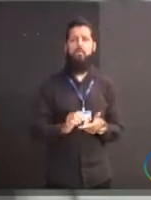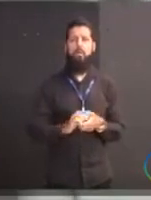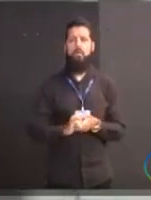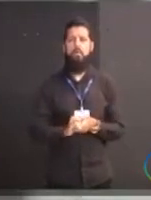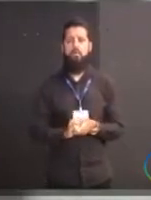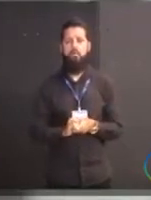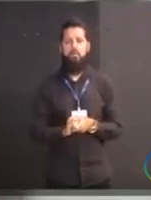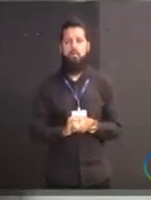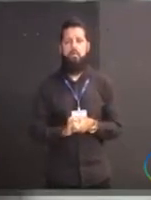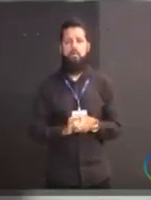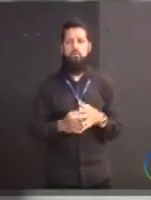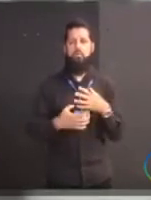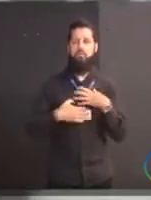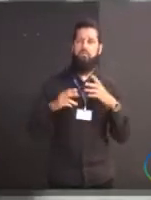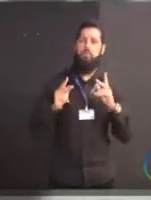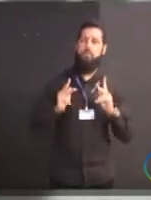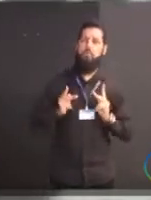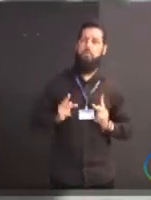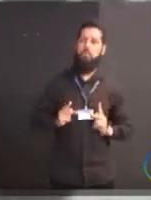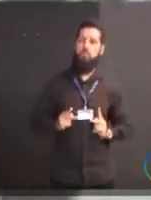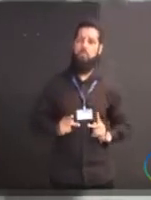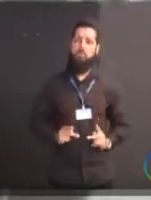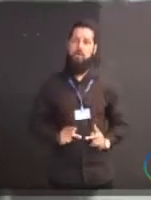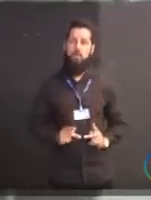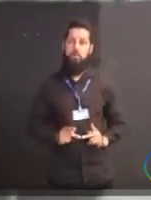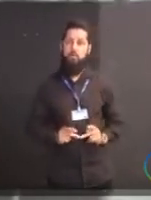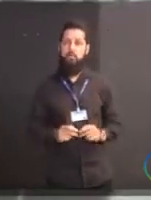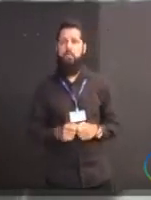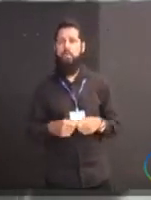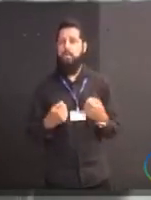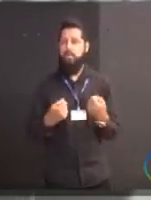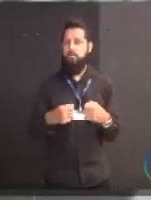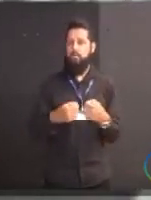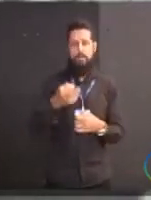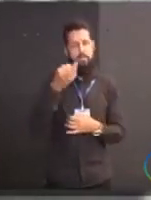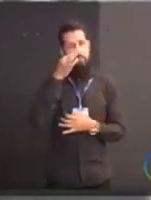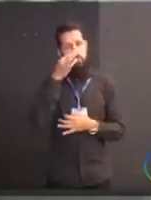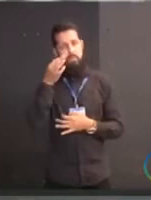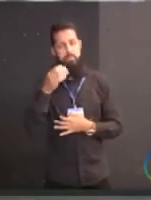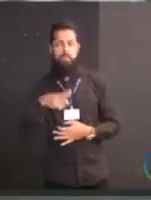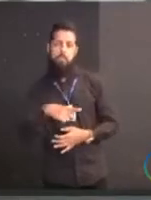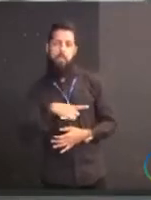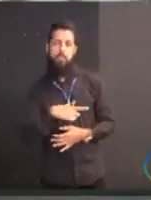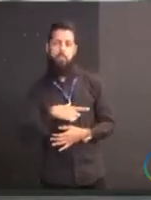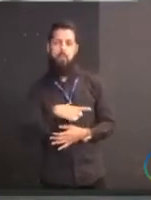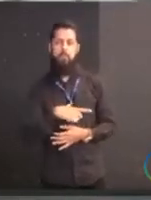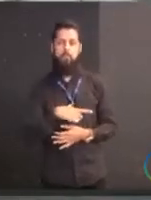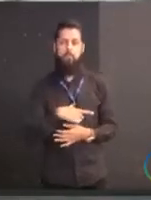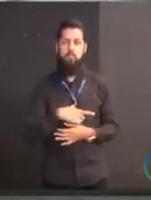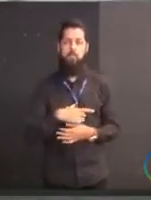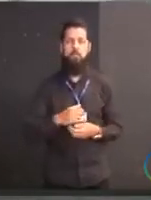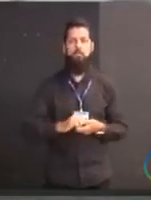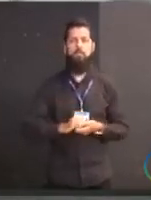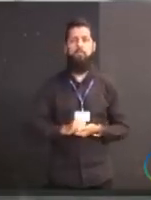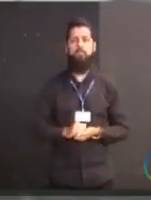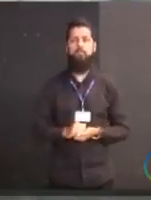humanos atualíssimos e que merecem a máxima consideração de todos os